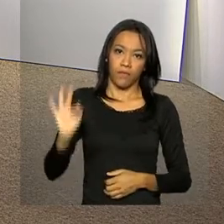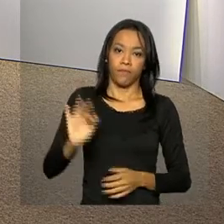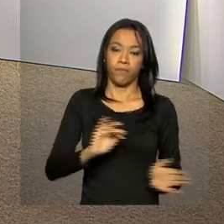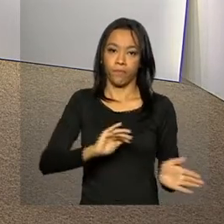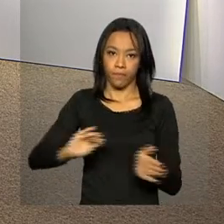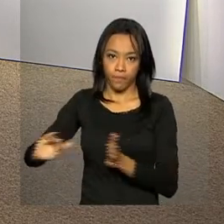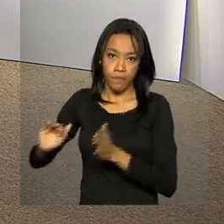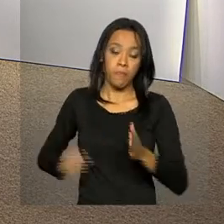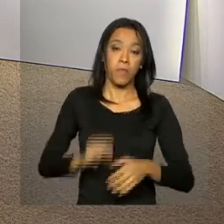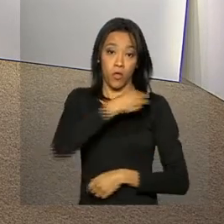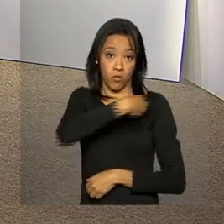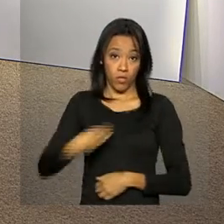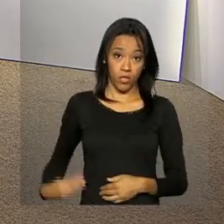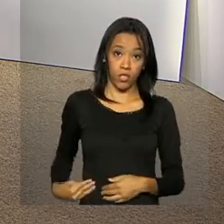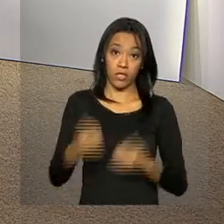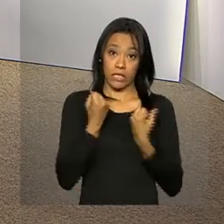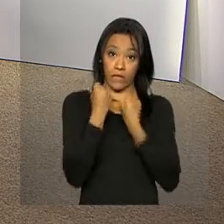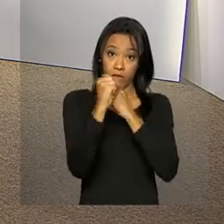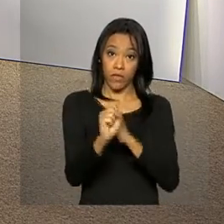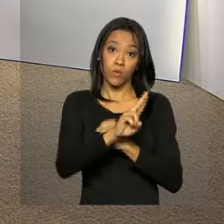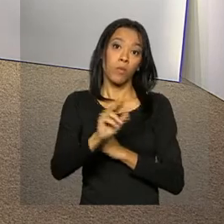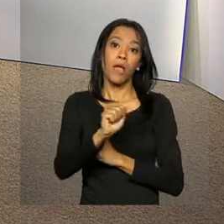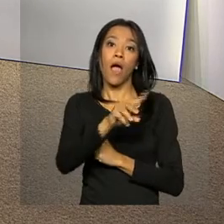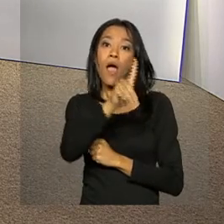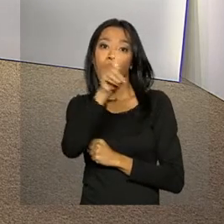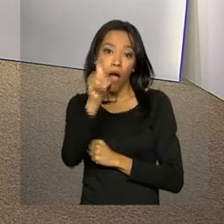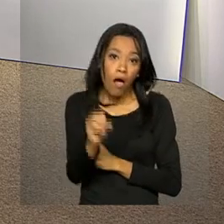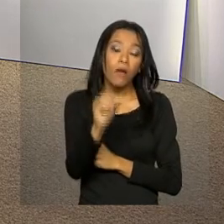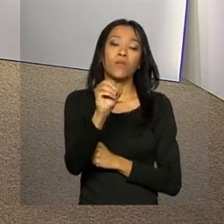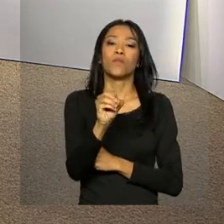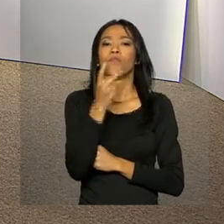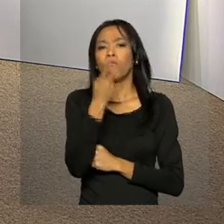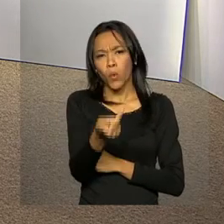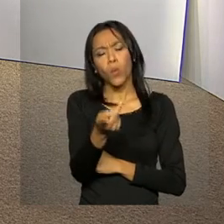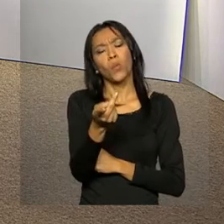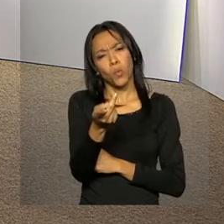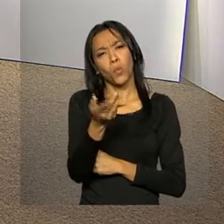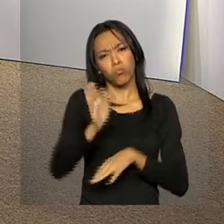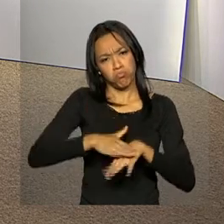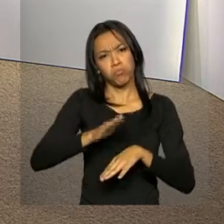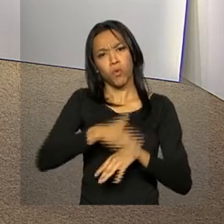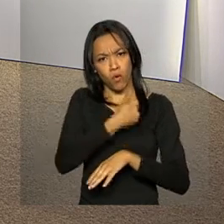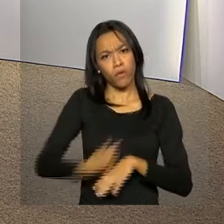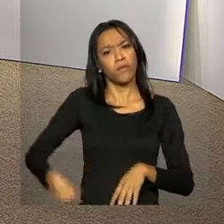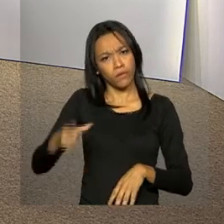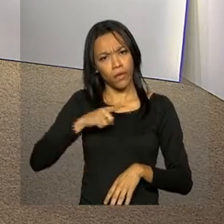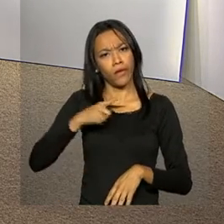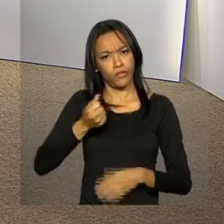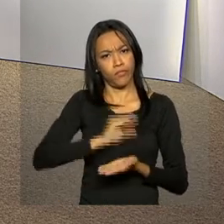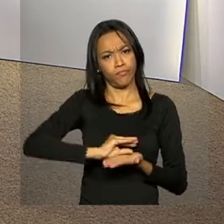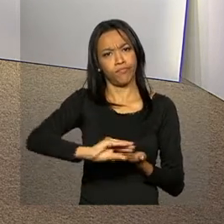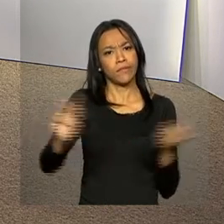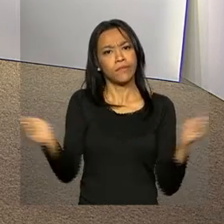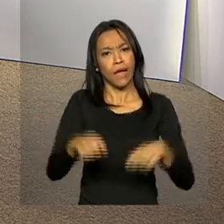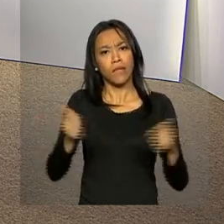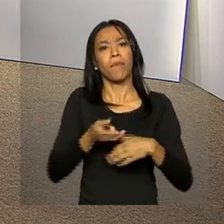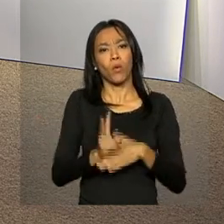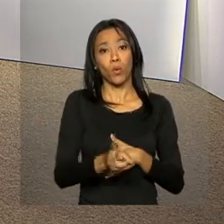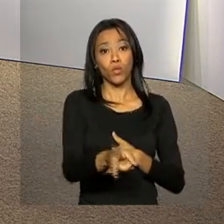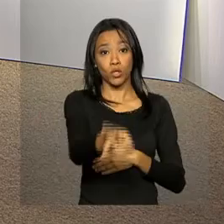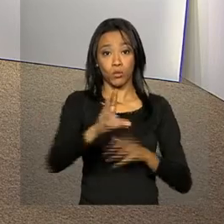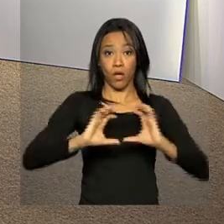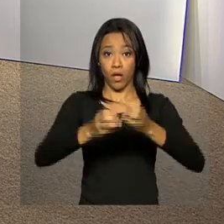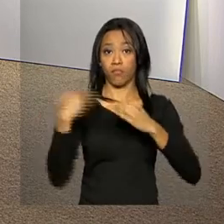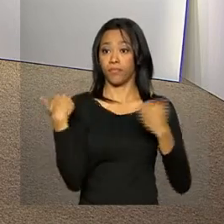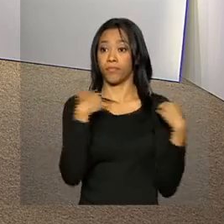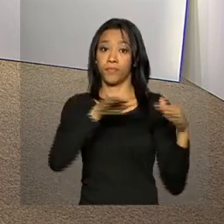ministro da Defesa, Aldo Rebelo, garantiu que o governo dispõe de recursos suficientes para a continuidade dessa mobilização contra